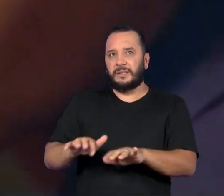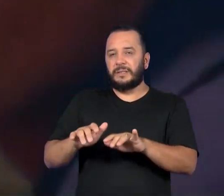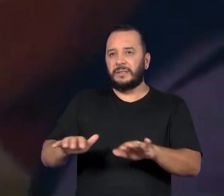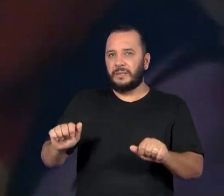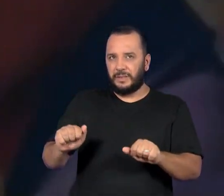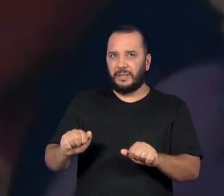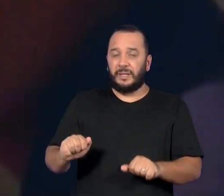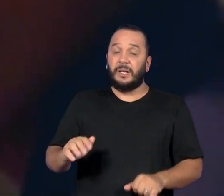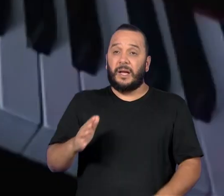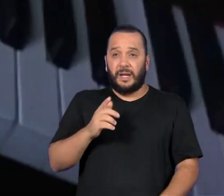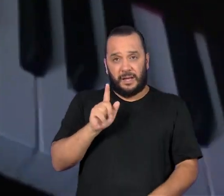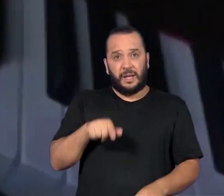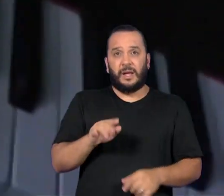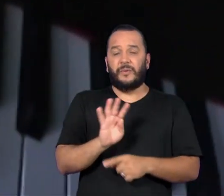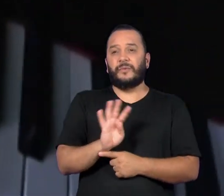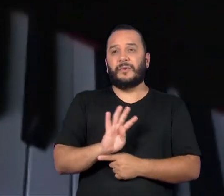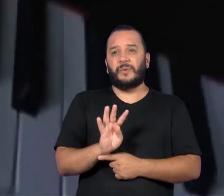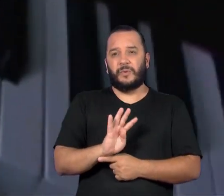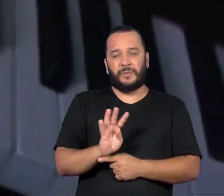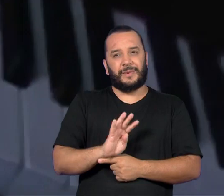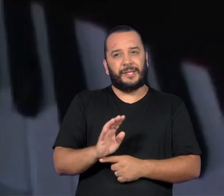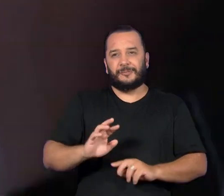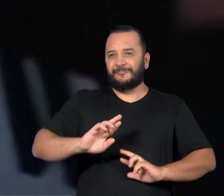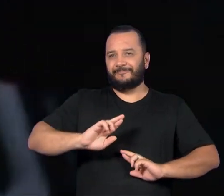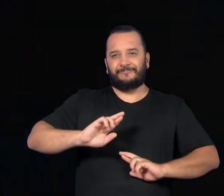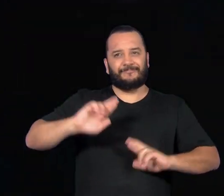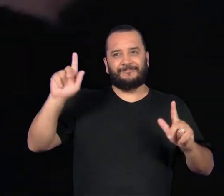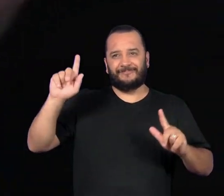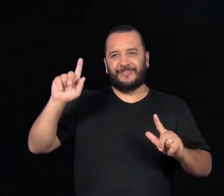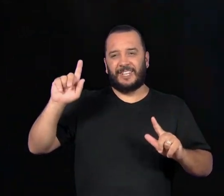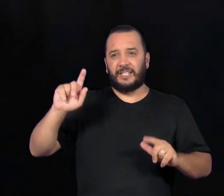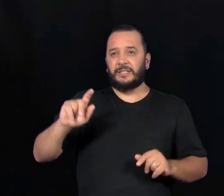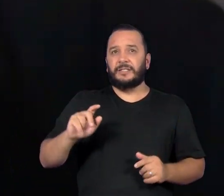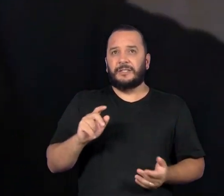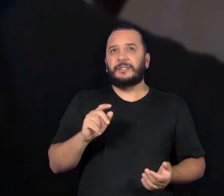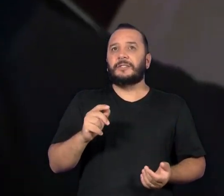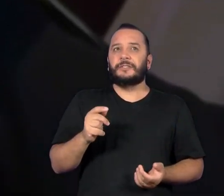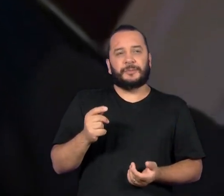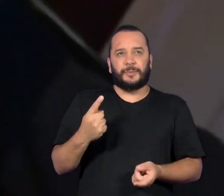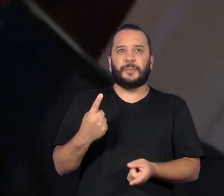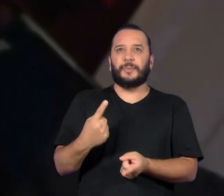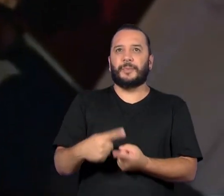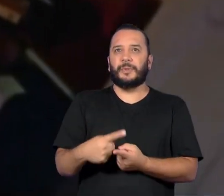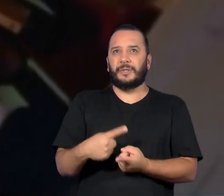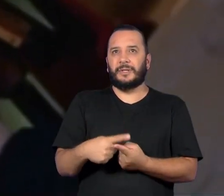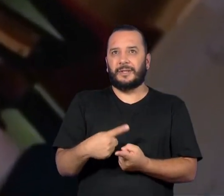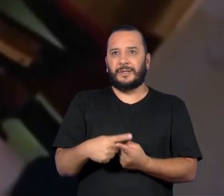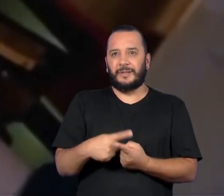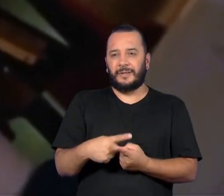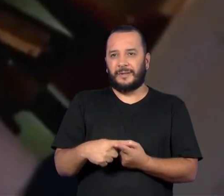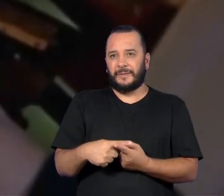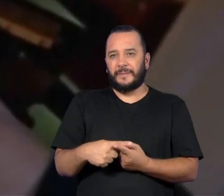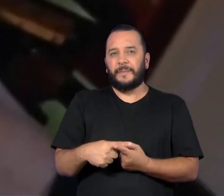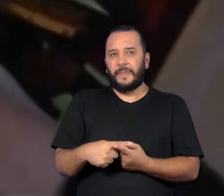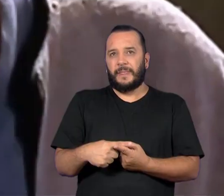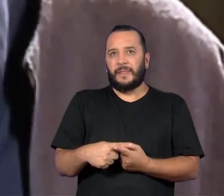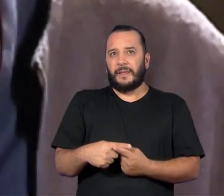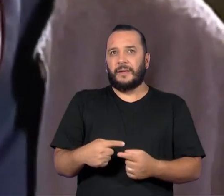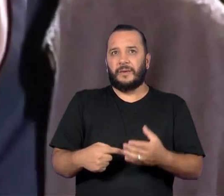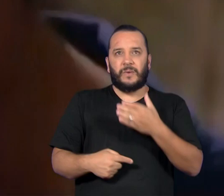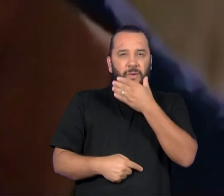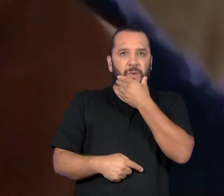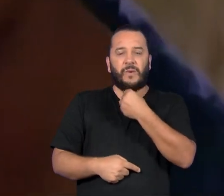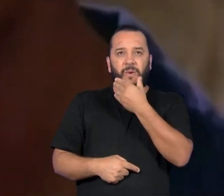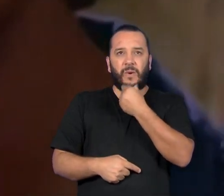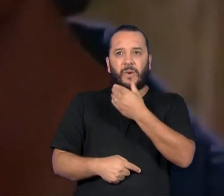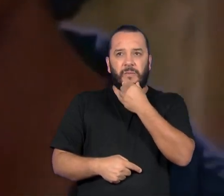meu ver, ele sai um pouco desses estereótipos, porque é um cara que está